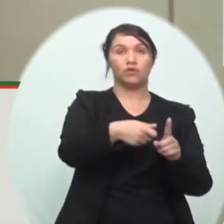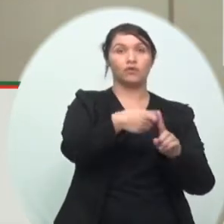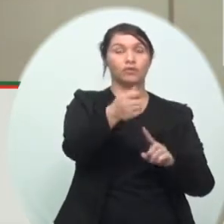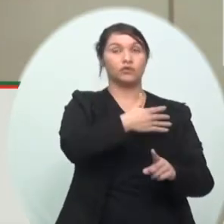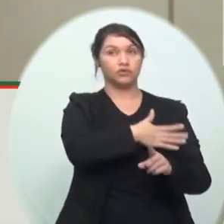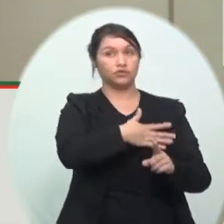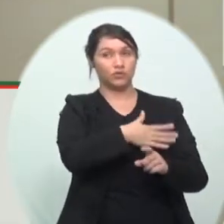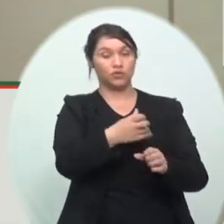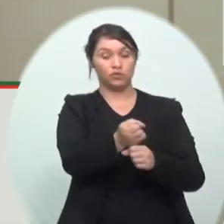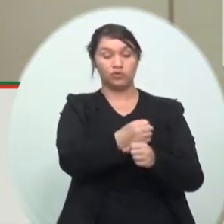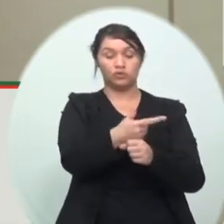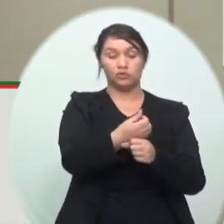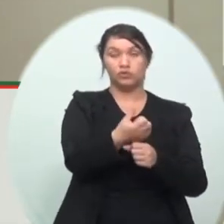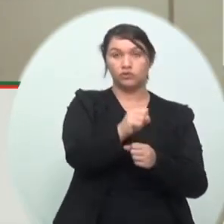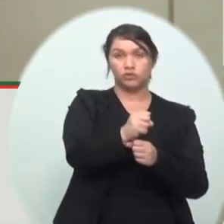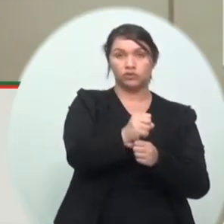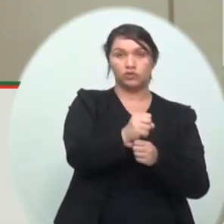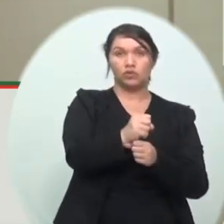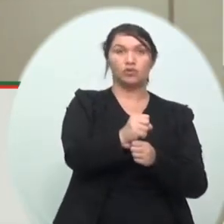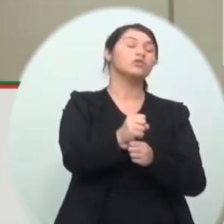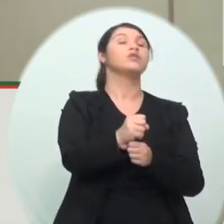lei de inovação que nós temos trabalhado,